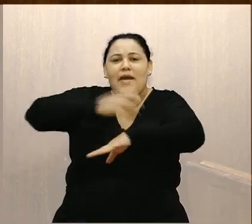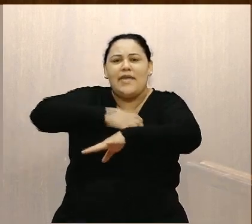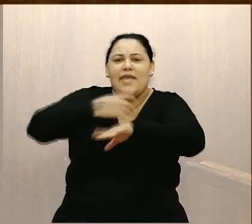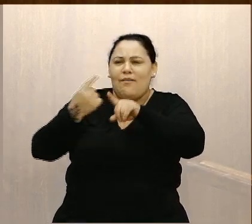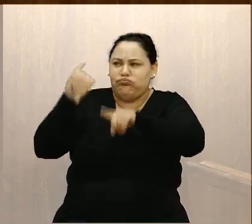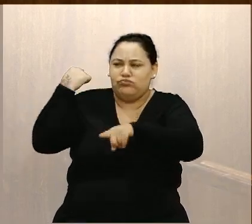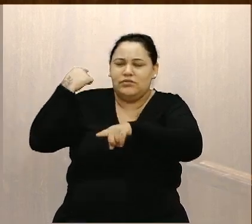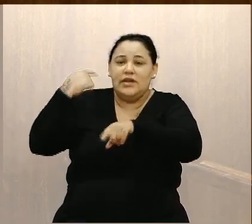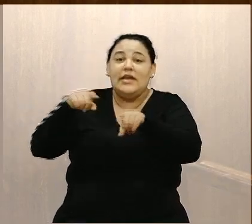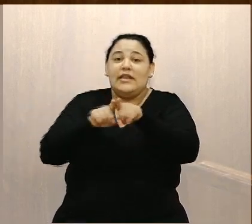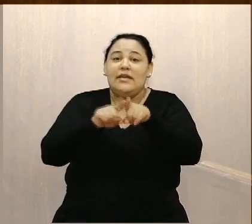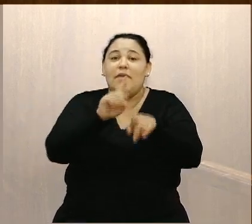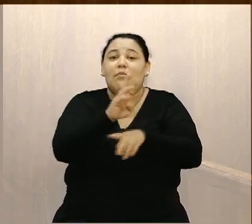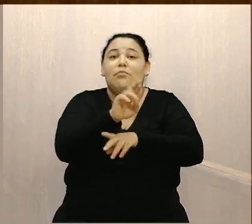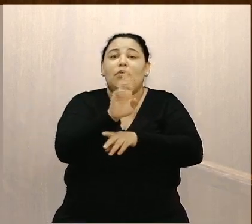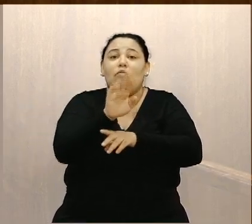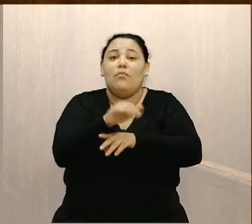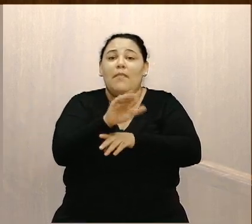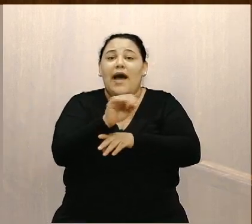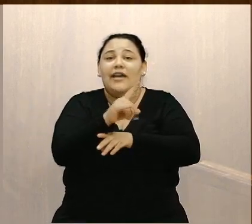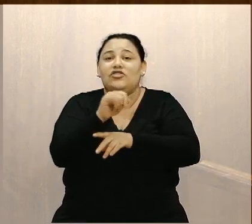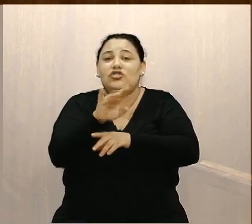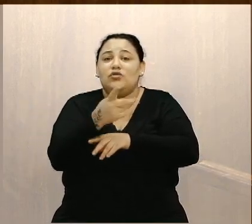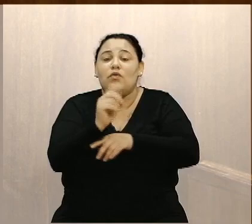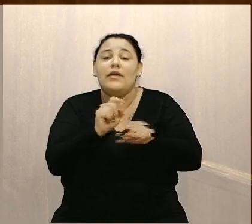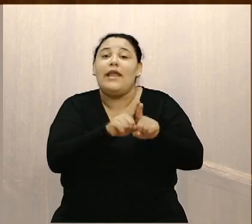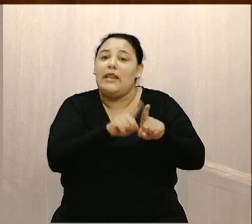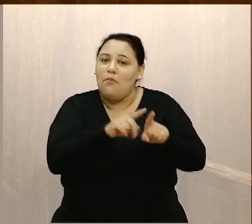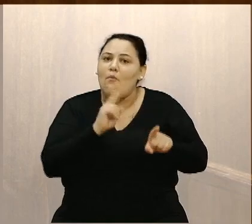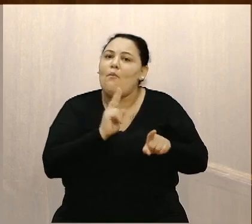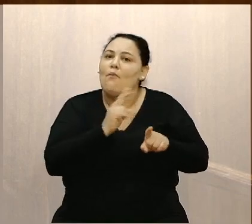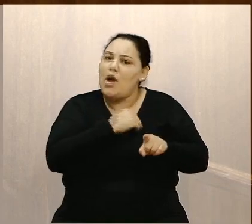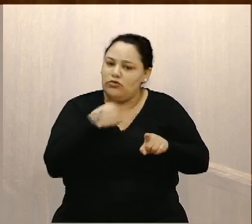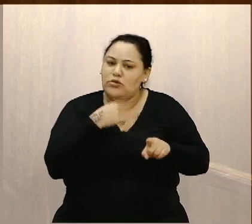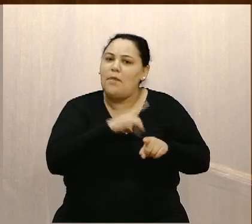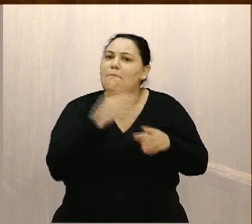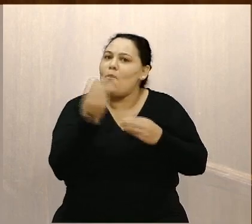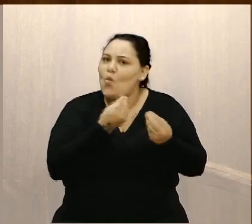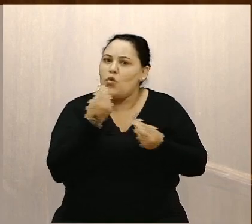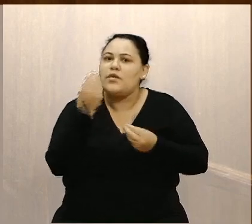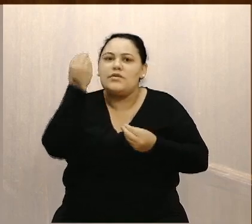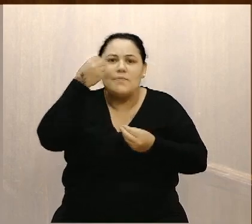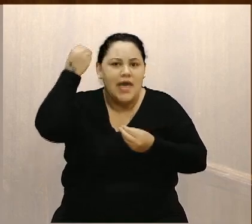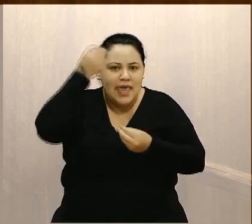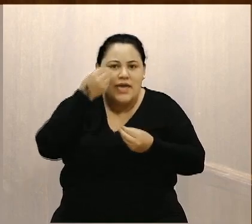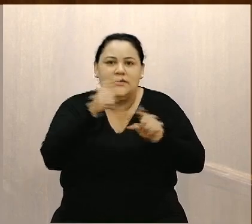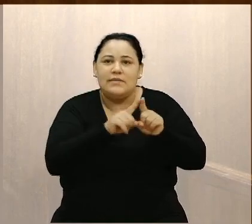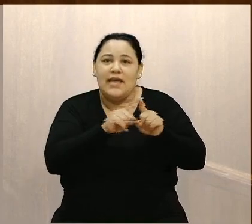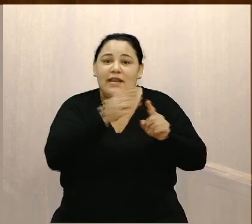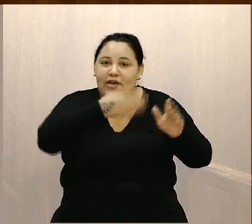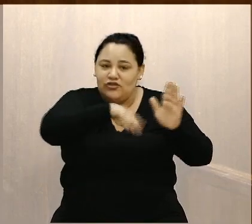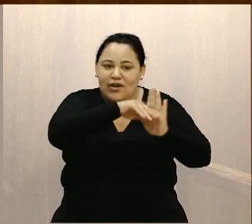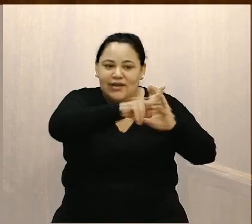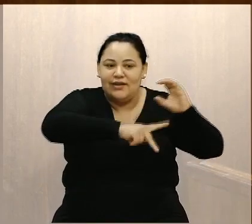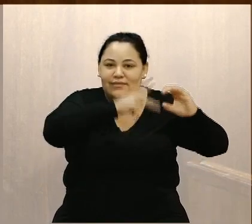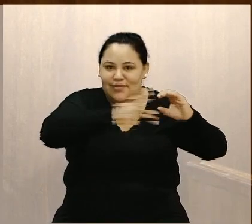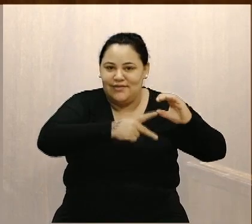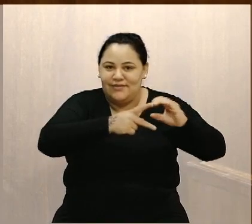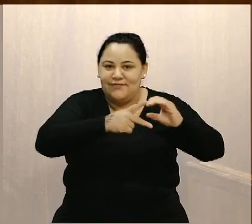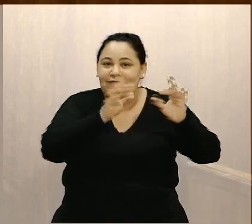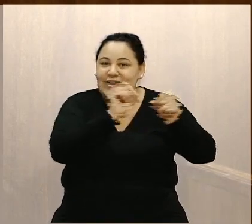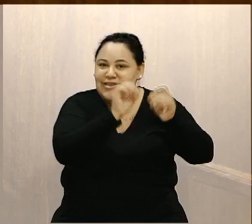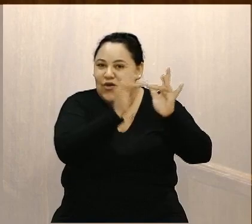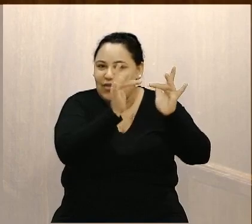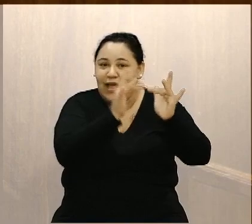em Brumadinho. Então ele tem muita experiência nisso. Ele vai vir na Câmara de Vereadores conversar